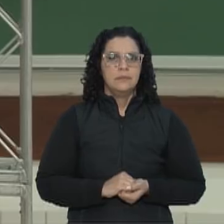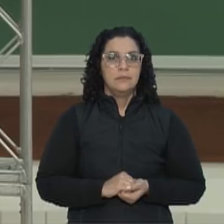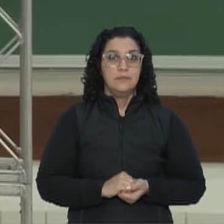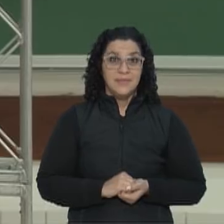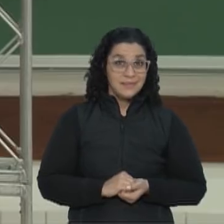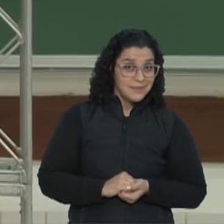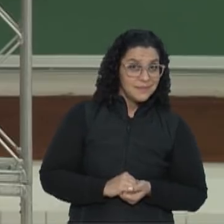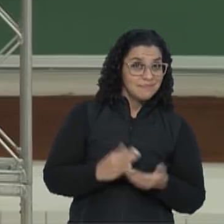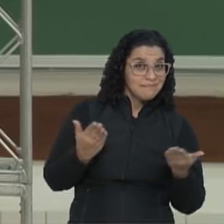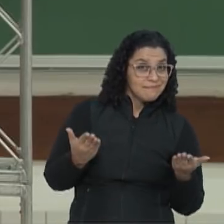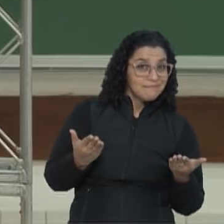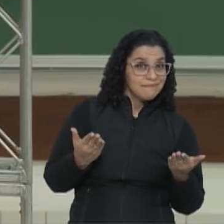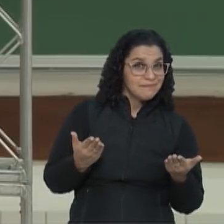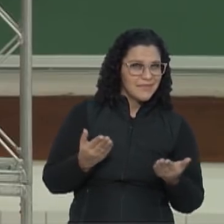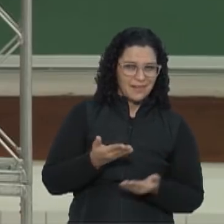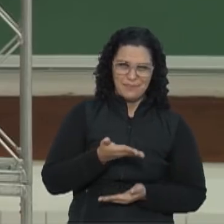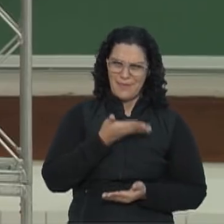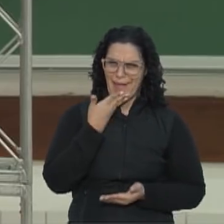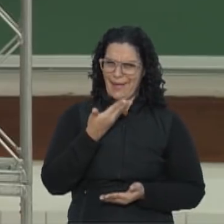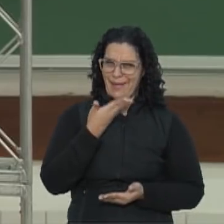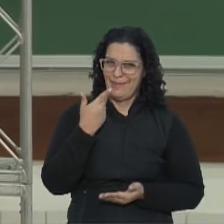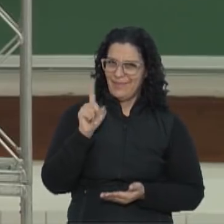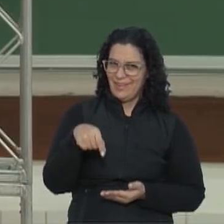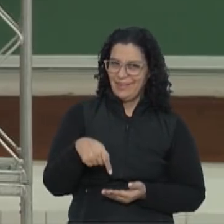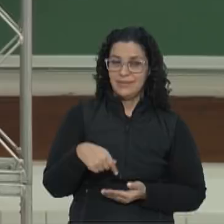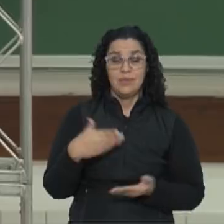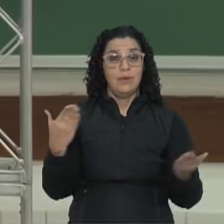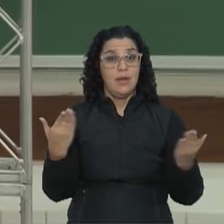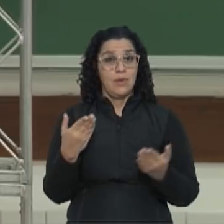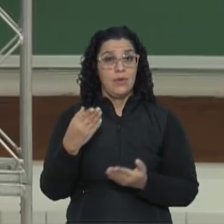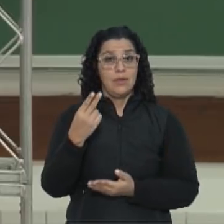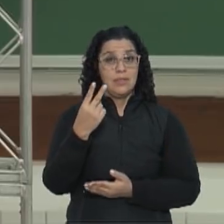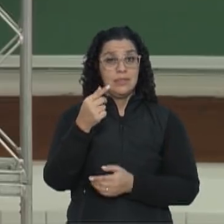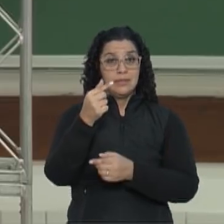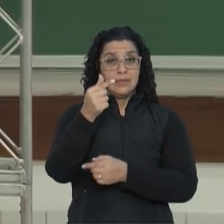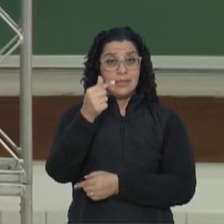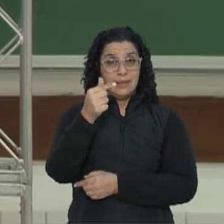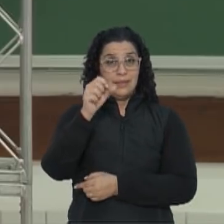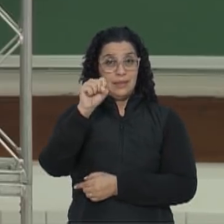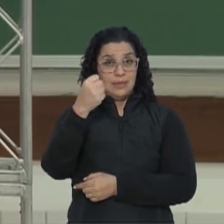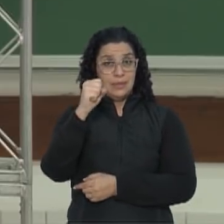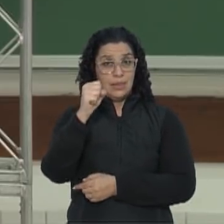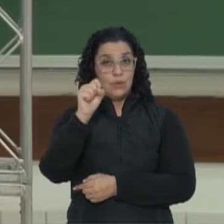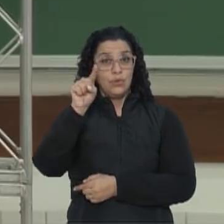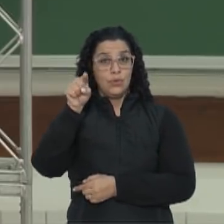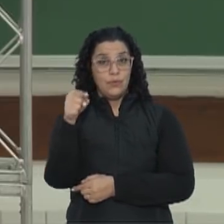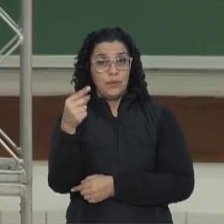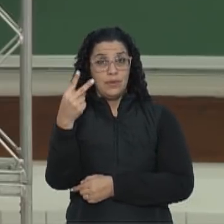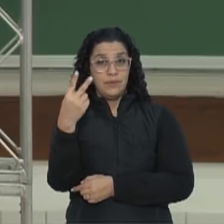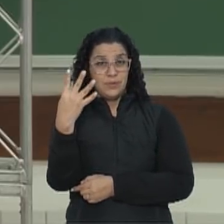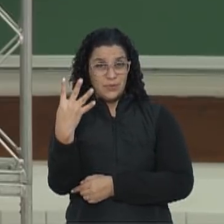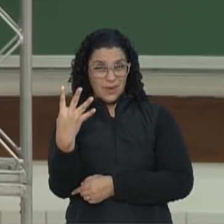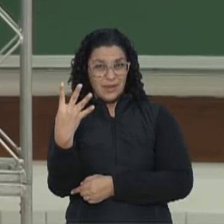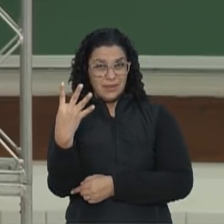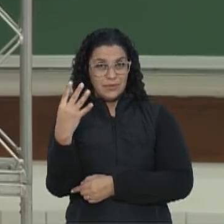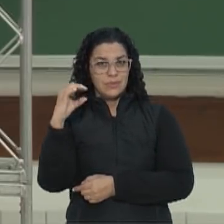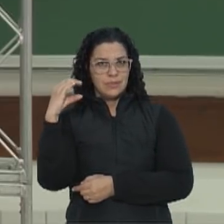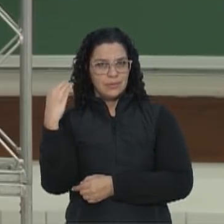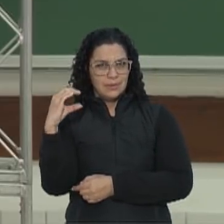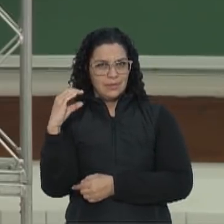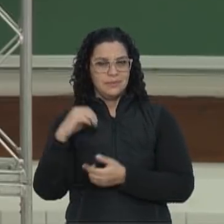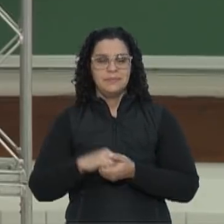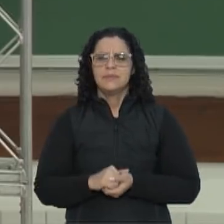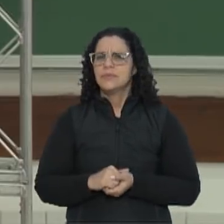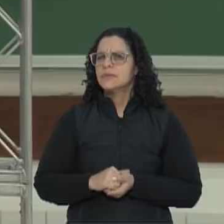E aí? Moleza, né? Vamos lá. 78 inteiros e 24